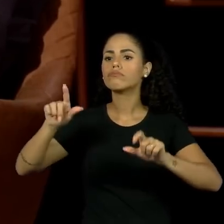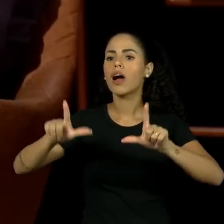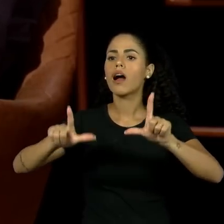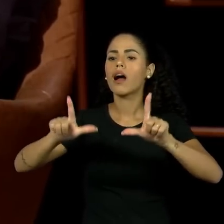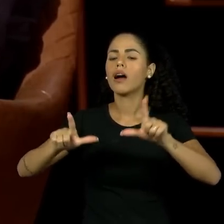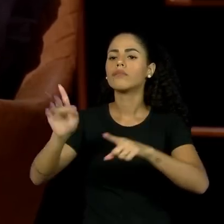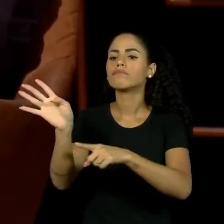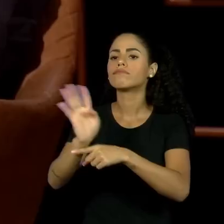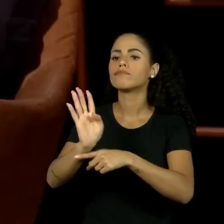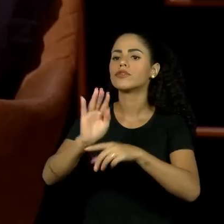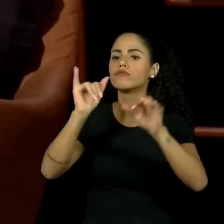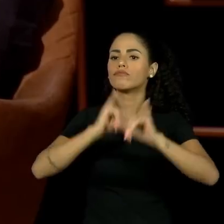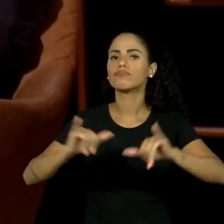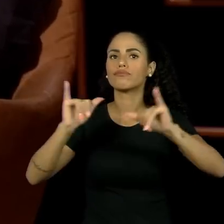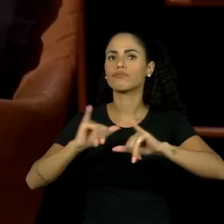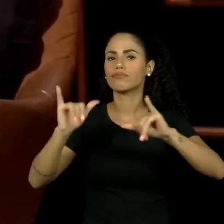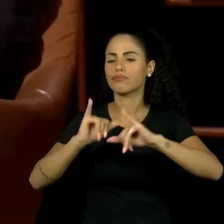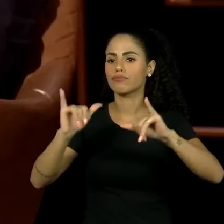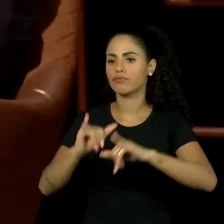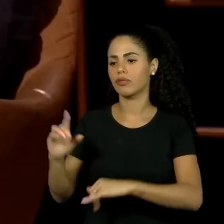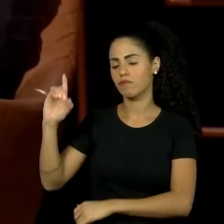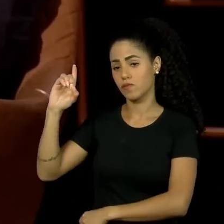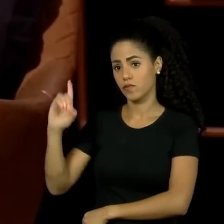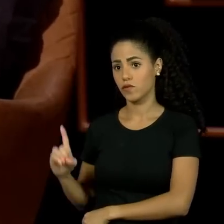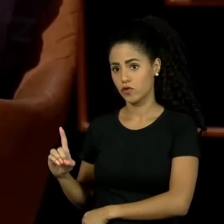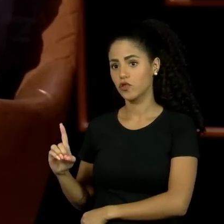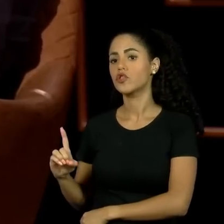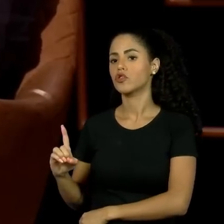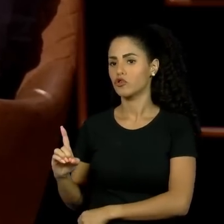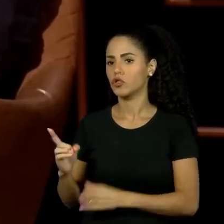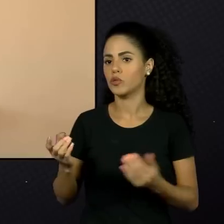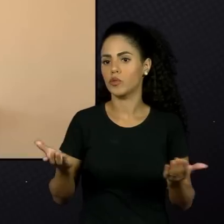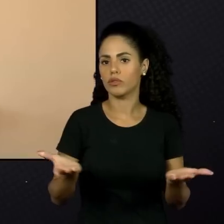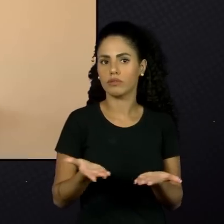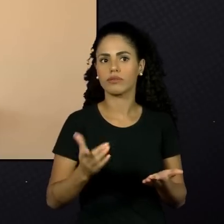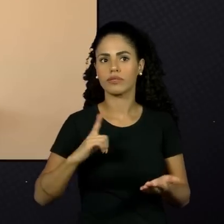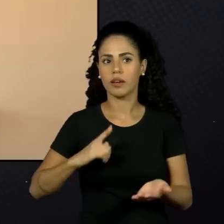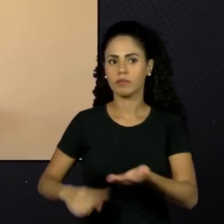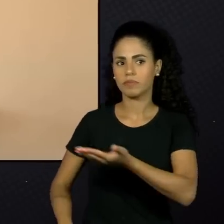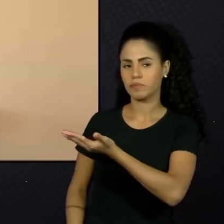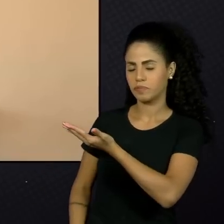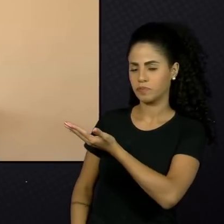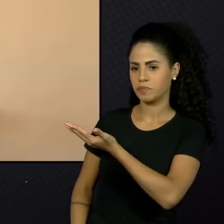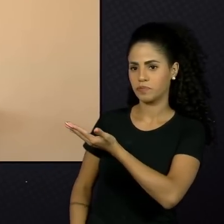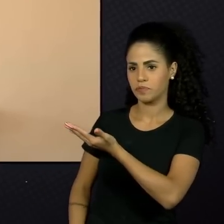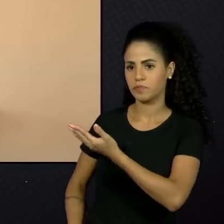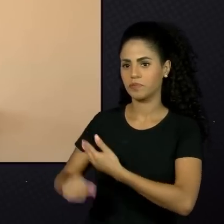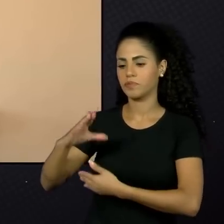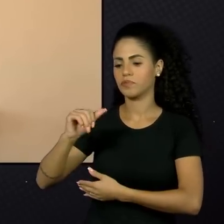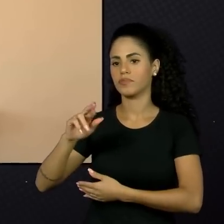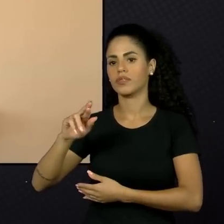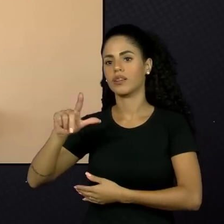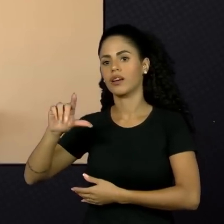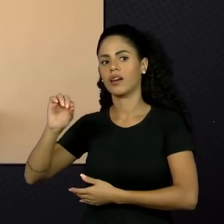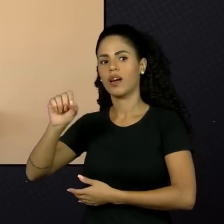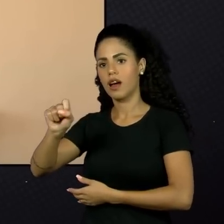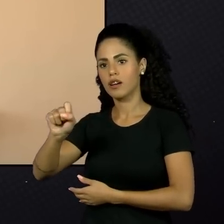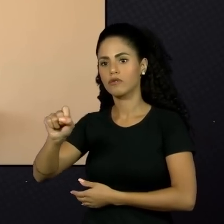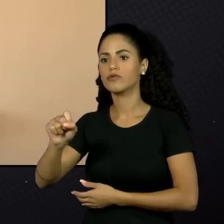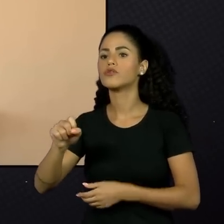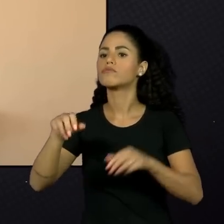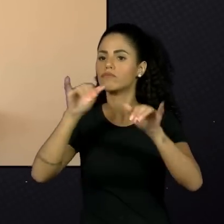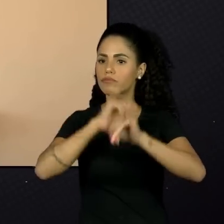publicitário dirigido pelo nosso Manga, o querido Manga, um comercial da